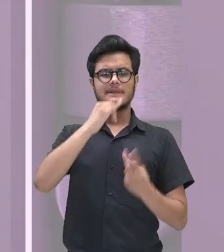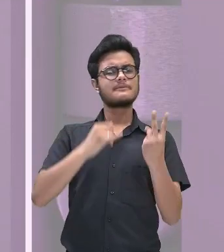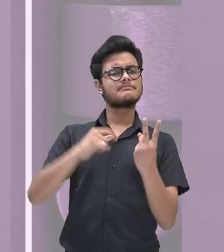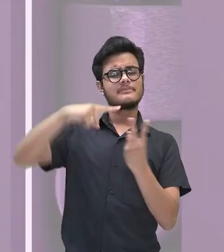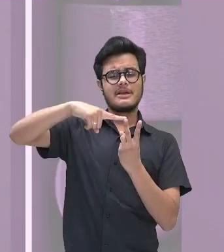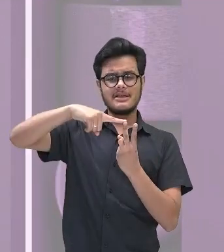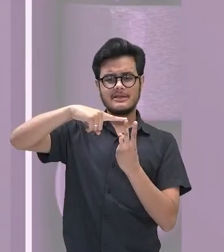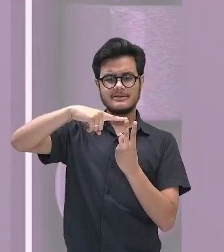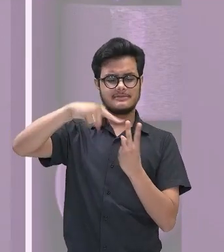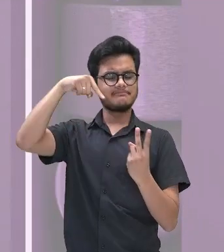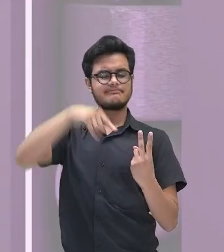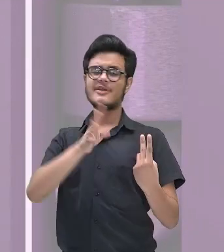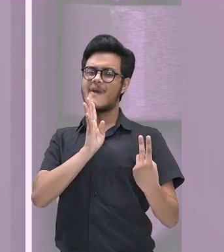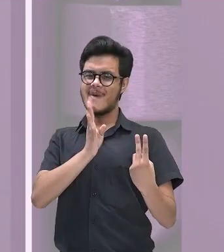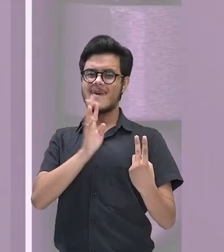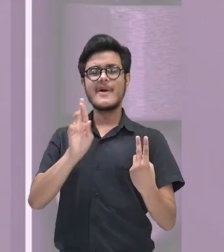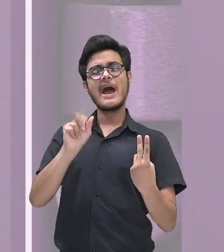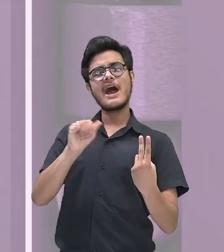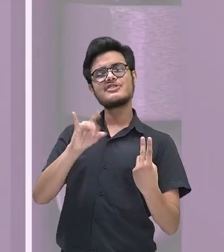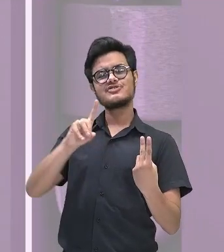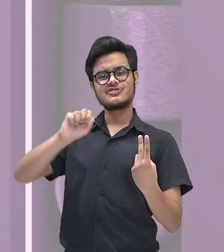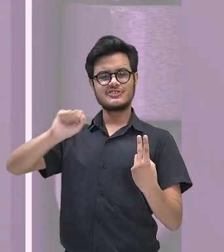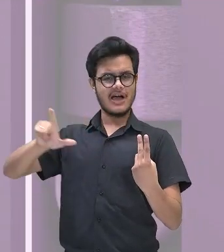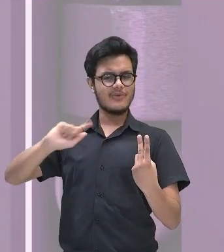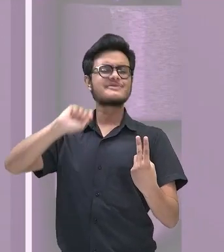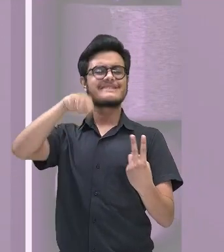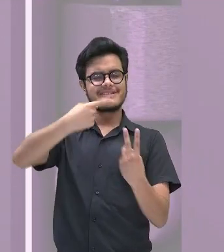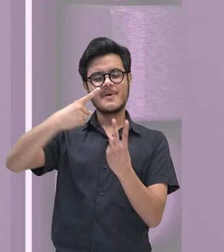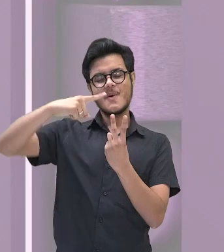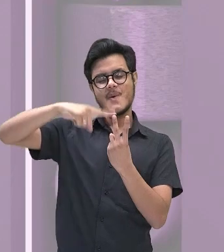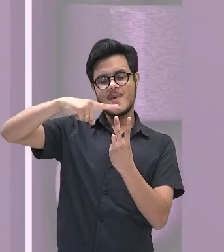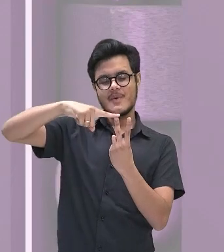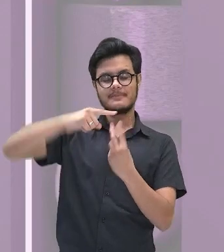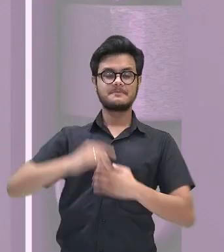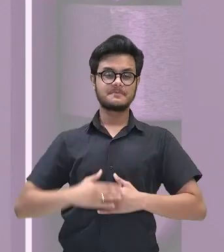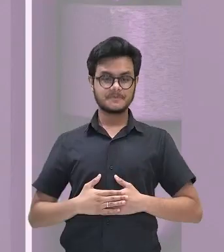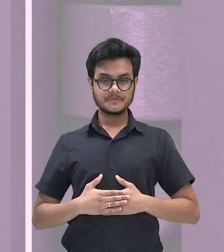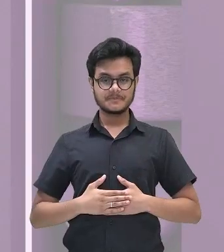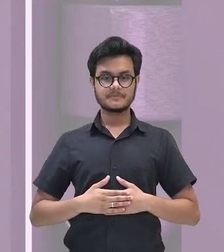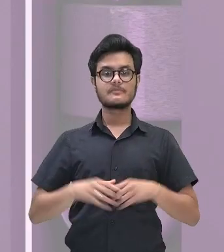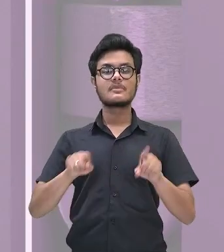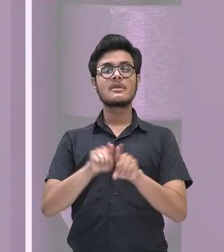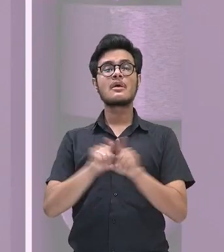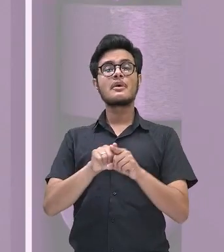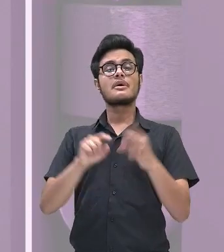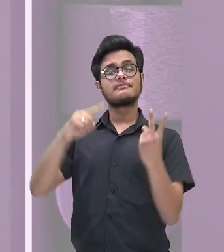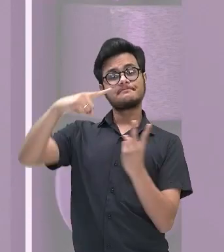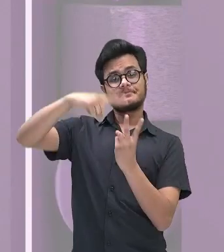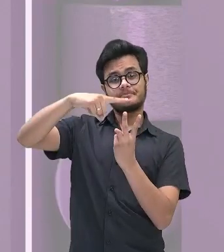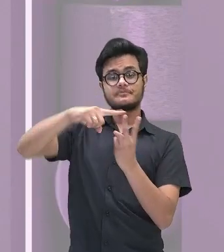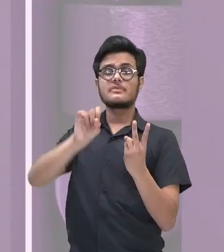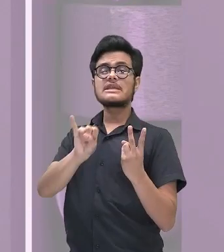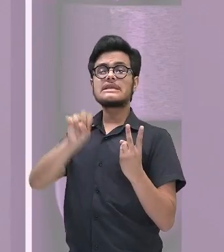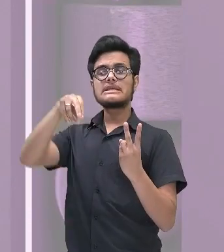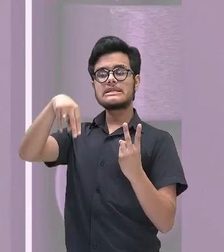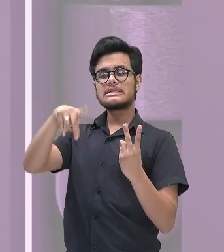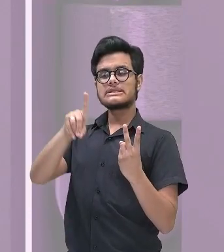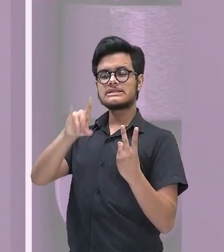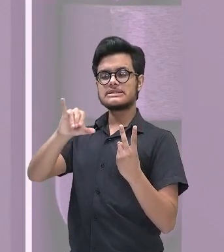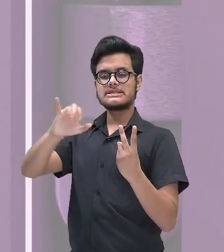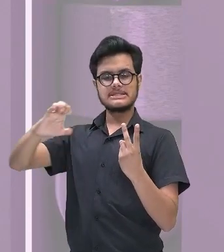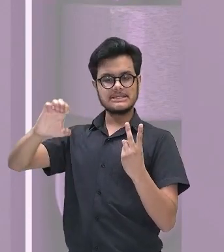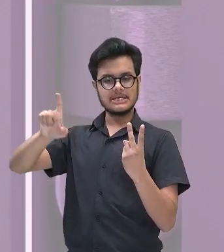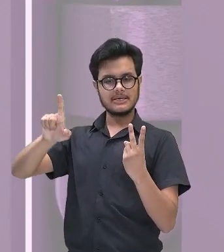gente conhece, ok? Dentro disso, nós também temos o índice do radical, que é exatamente